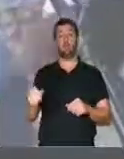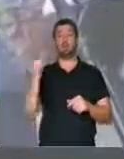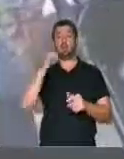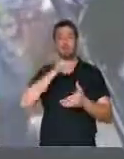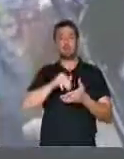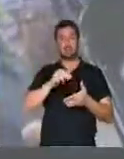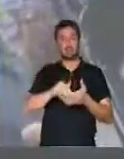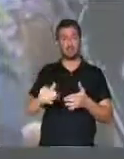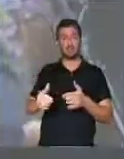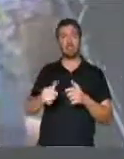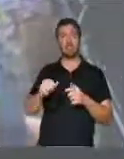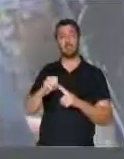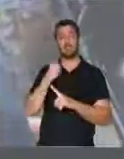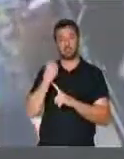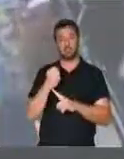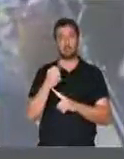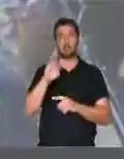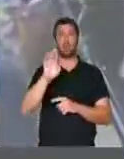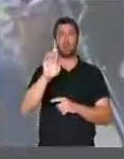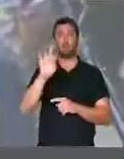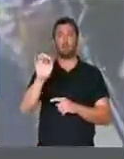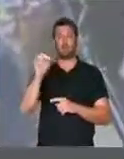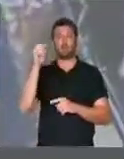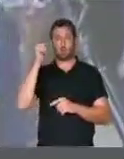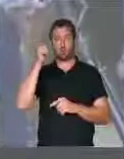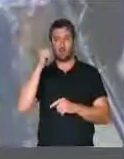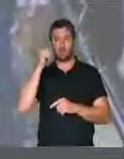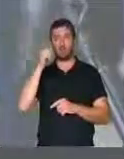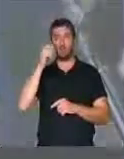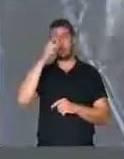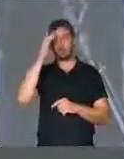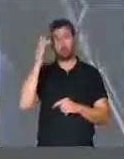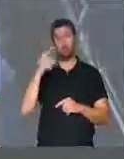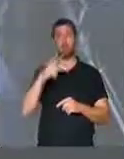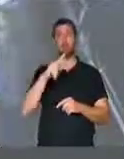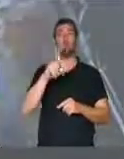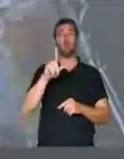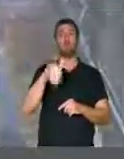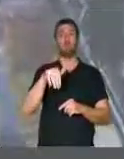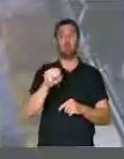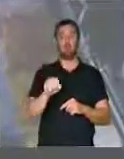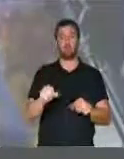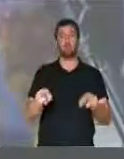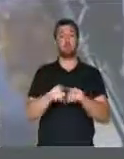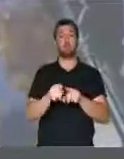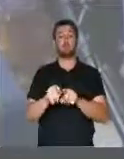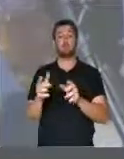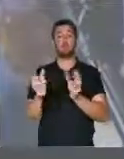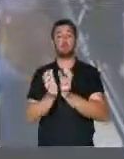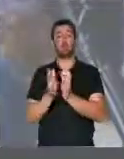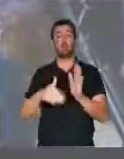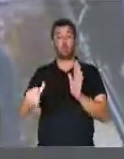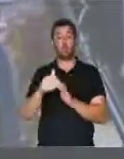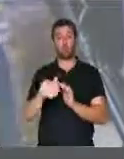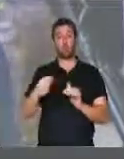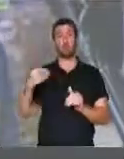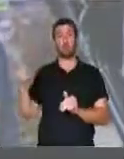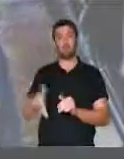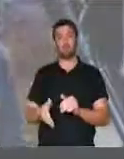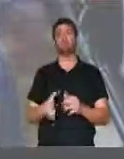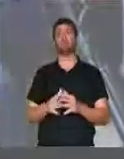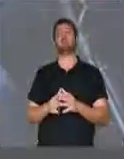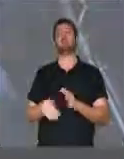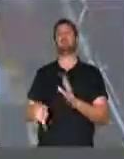Ação Social Adriana Brito, secretária de Administração Ricardo Palma, Jairo, que esteve com a gente, todos que